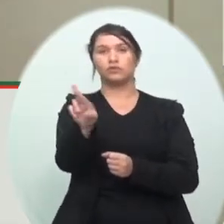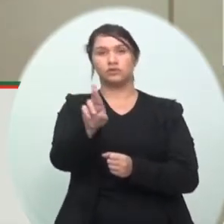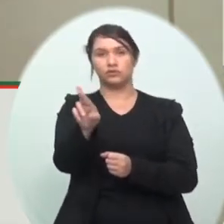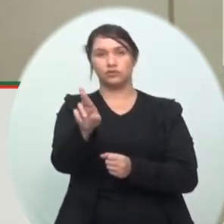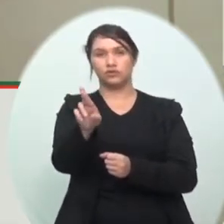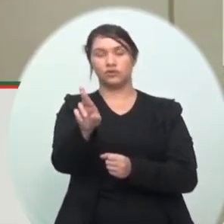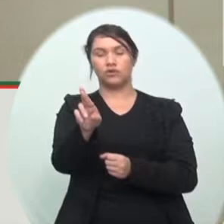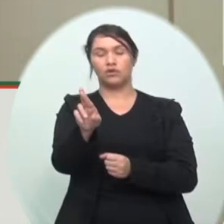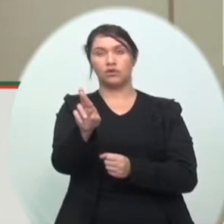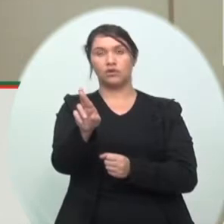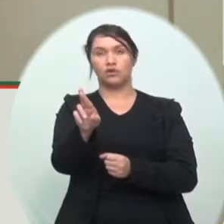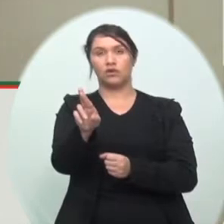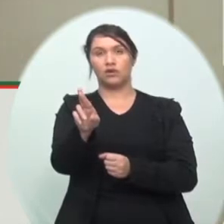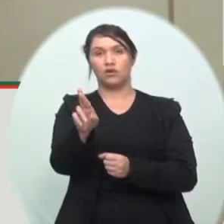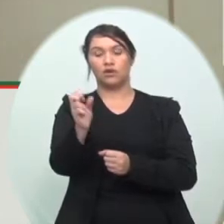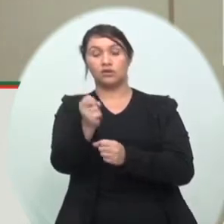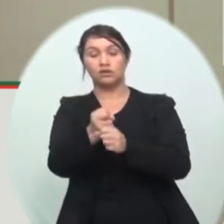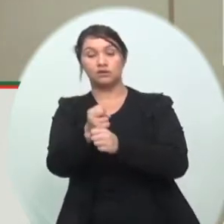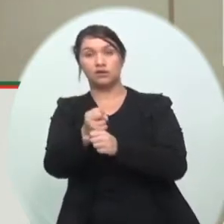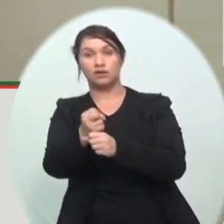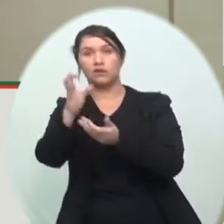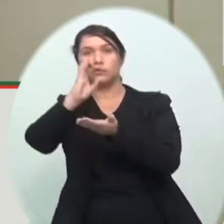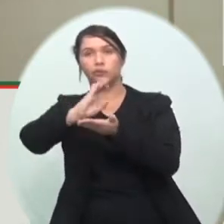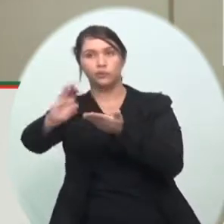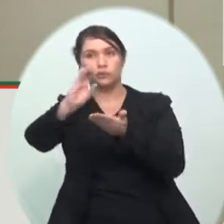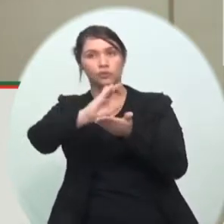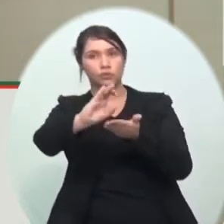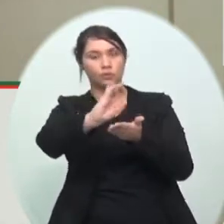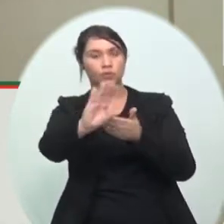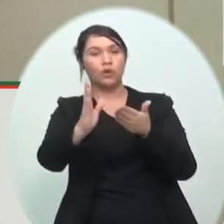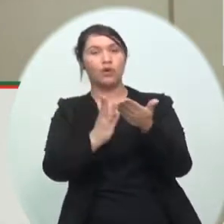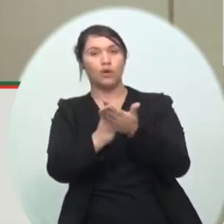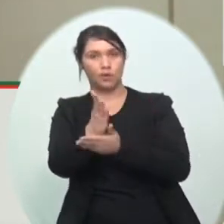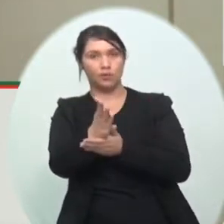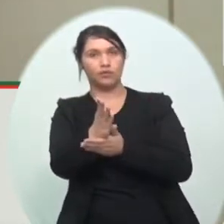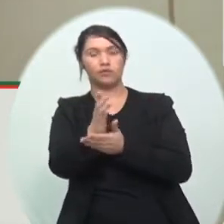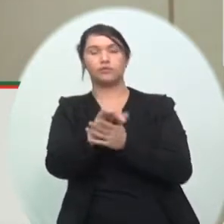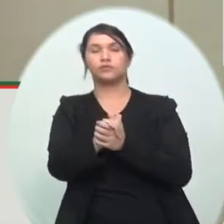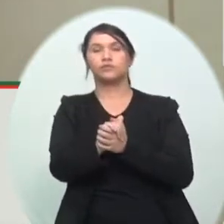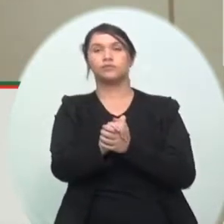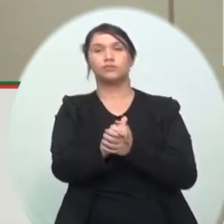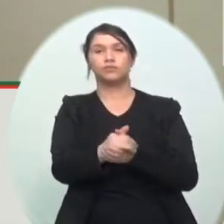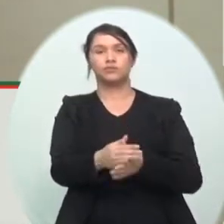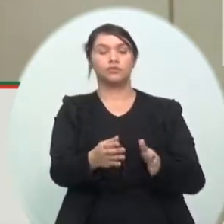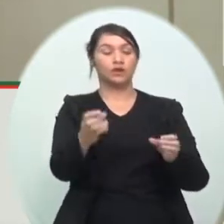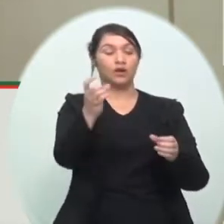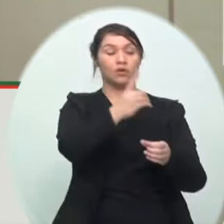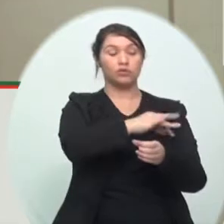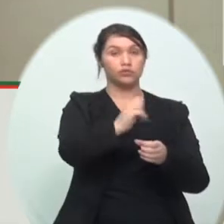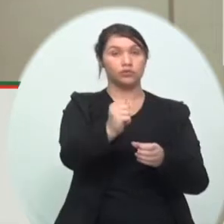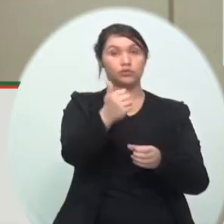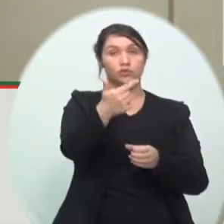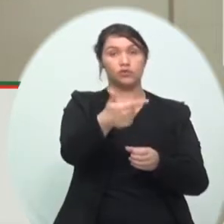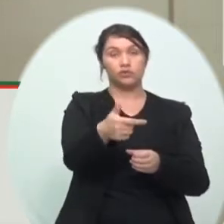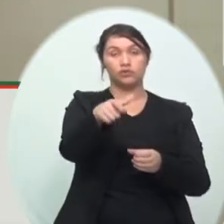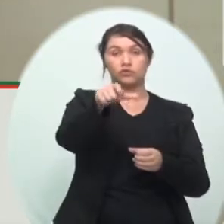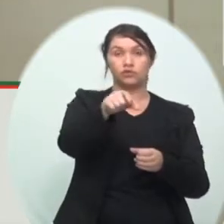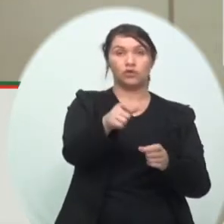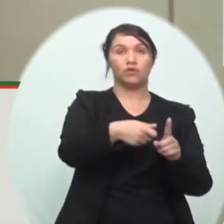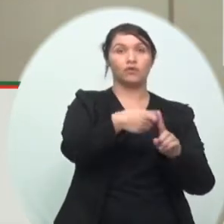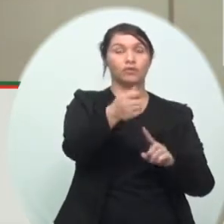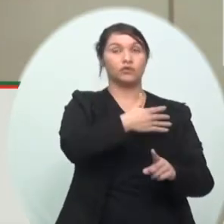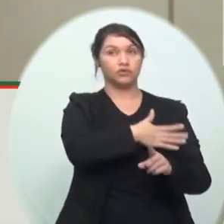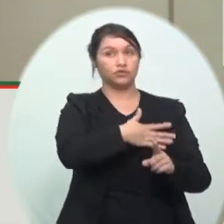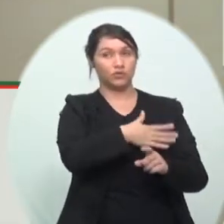no PPA, para o incentivo à inovação. Até o 29 de agosto desse ano, que foi assinado pelo prefeito municipal a